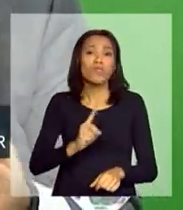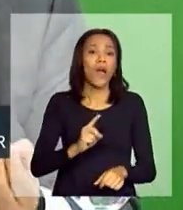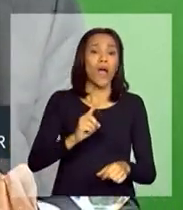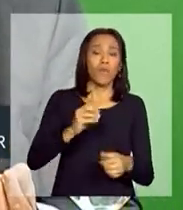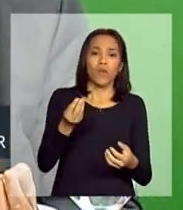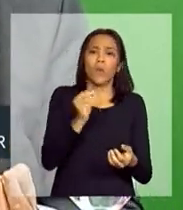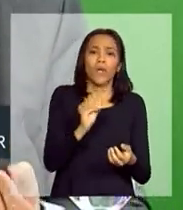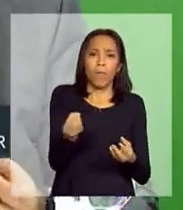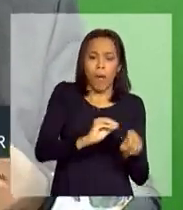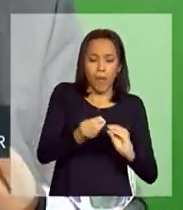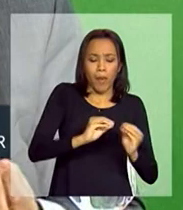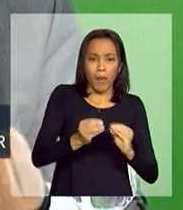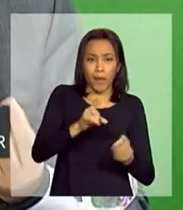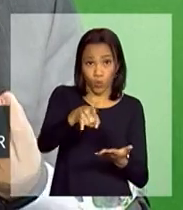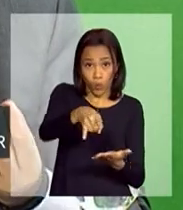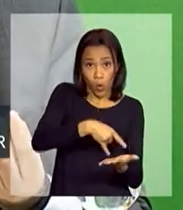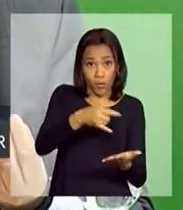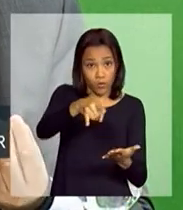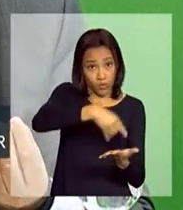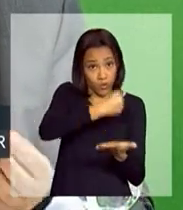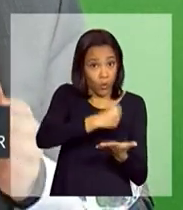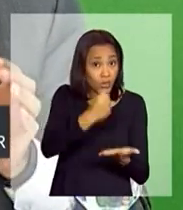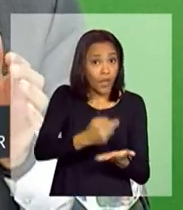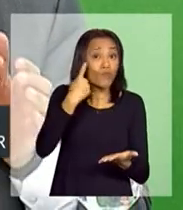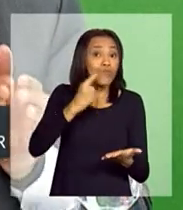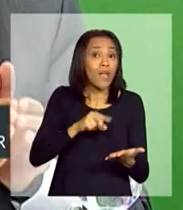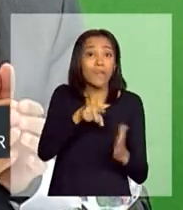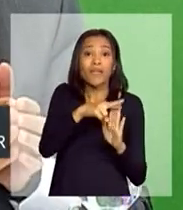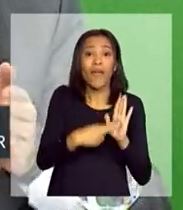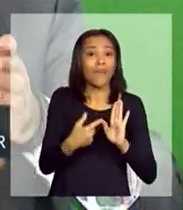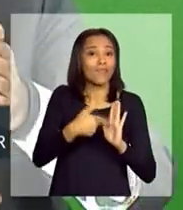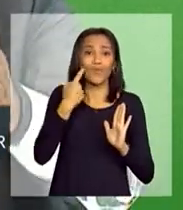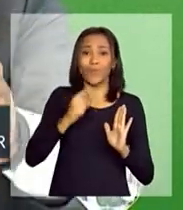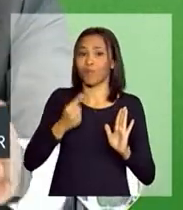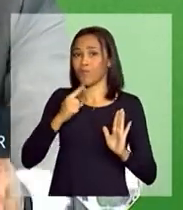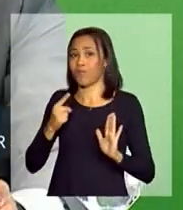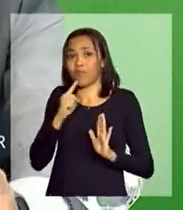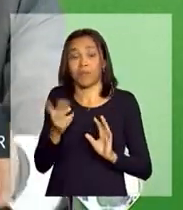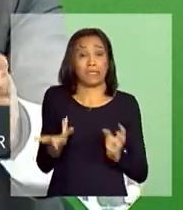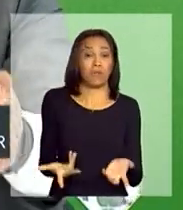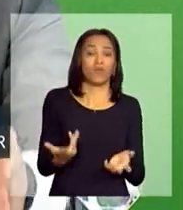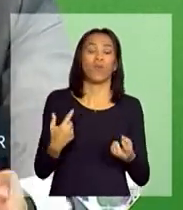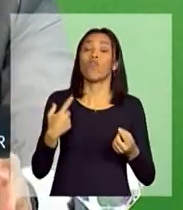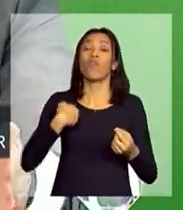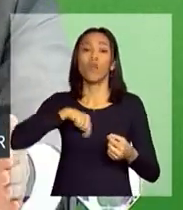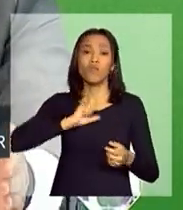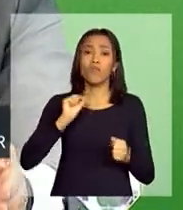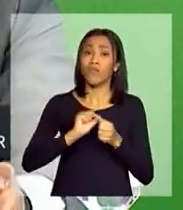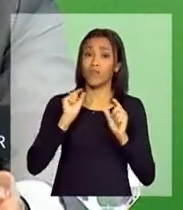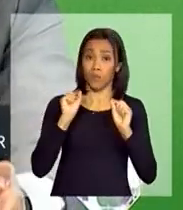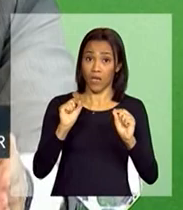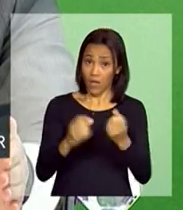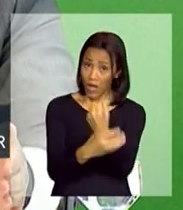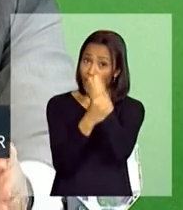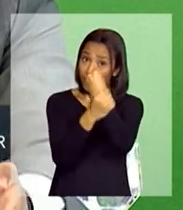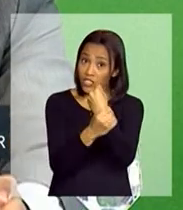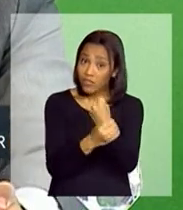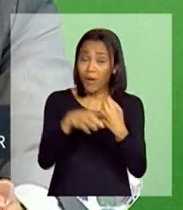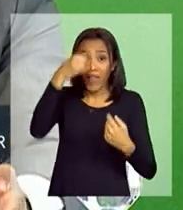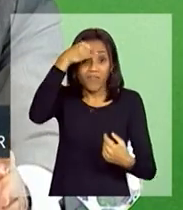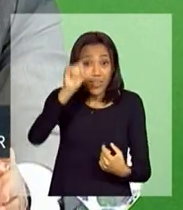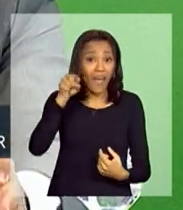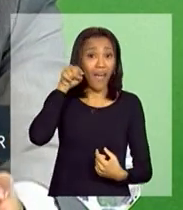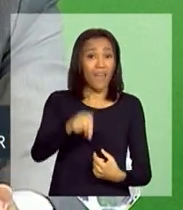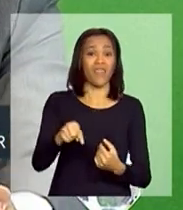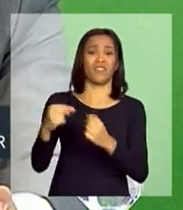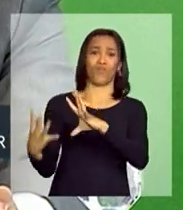a uma série de questões o que que nós estamos fazendo como primeira parte garantindo que isso ocorra para evitar o litígio